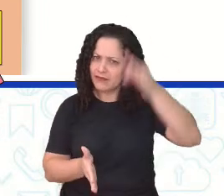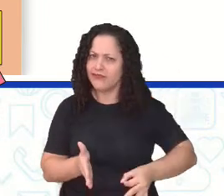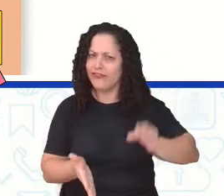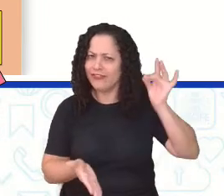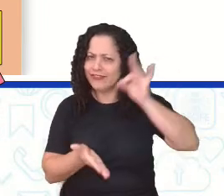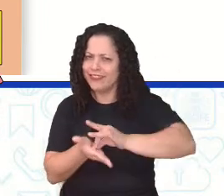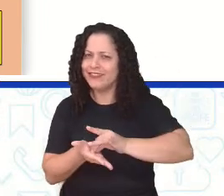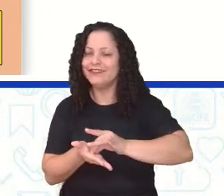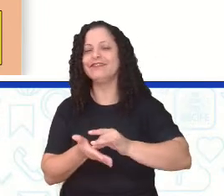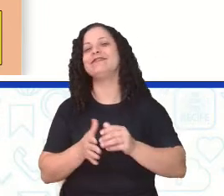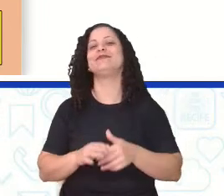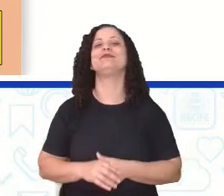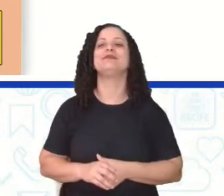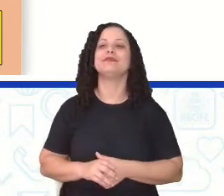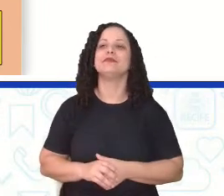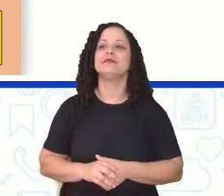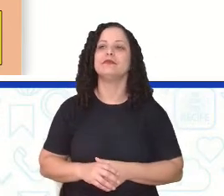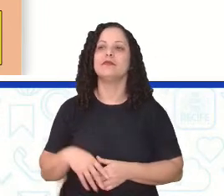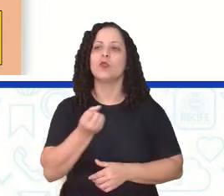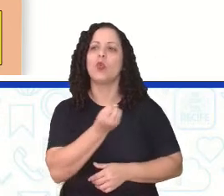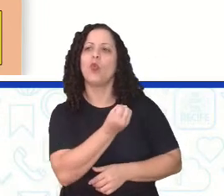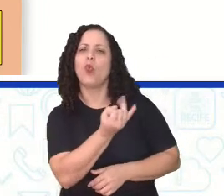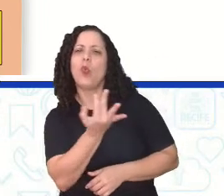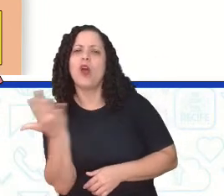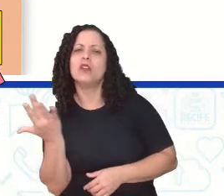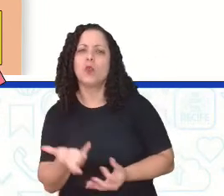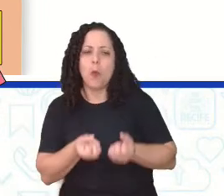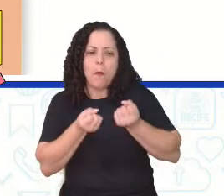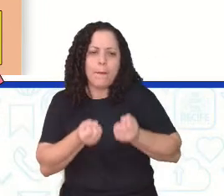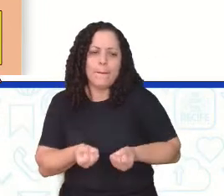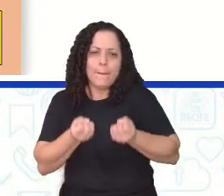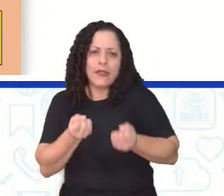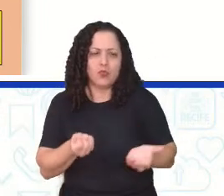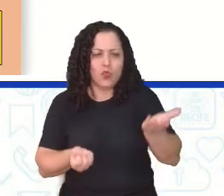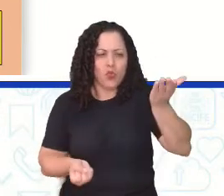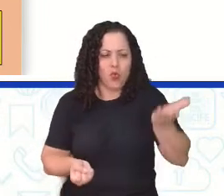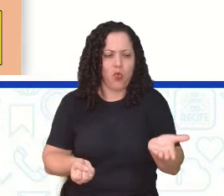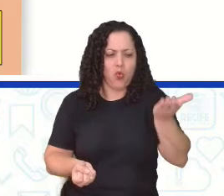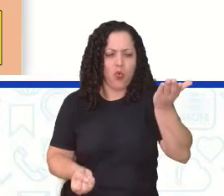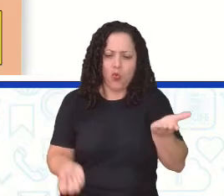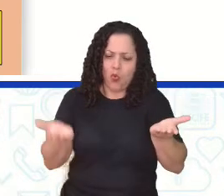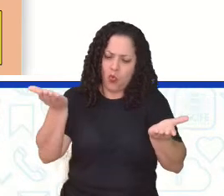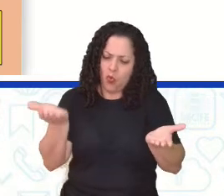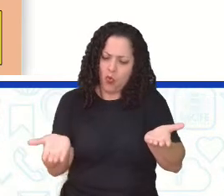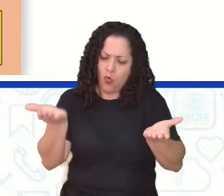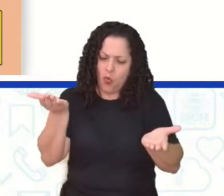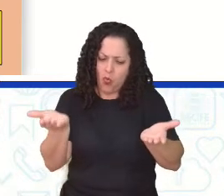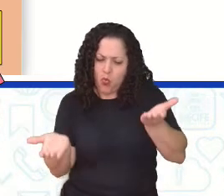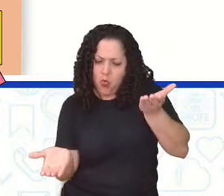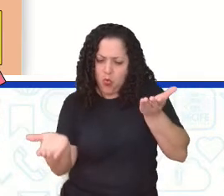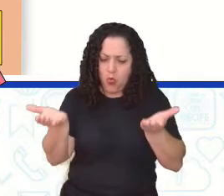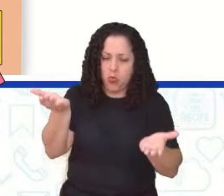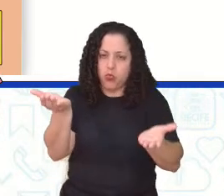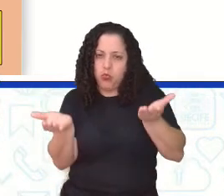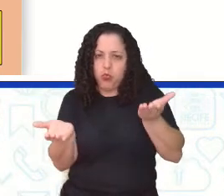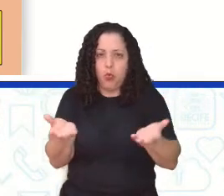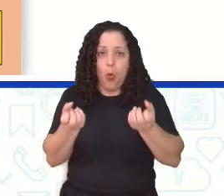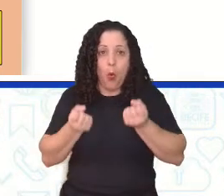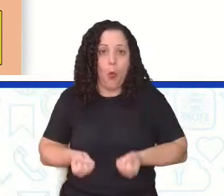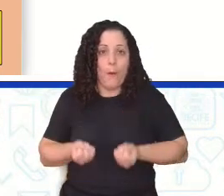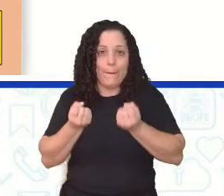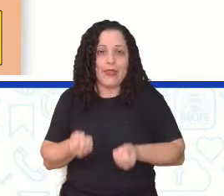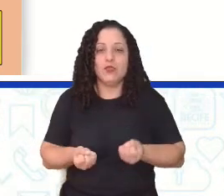a turma de português. Quantas gramas pesa cada um? Cada um quem? Estou falando dos